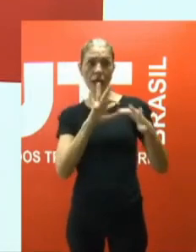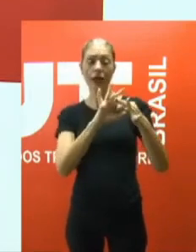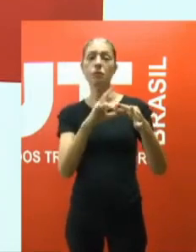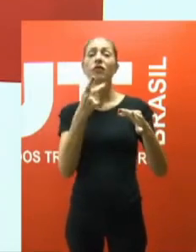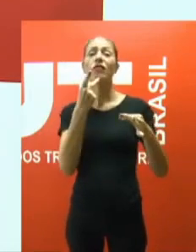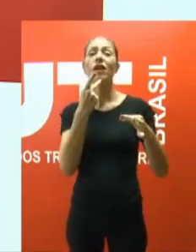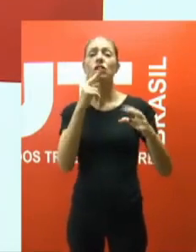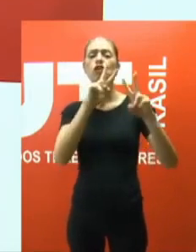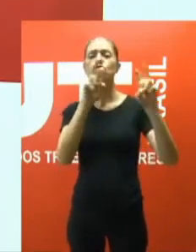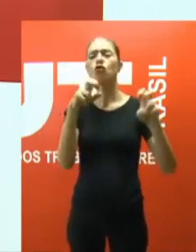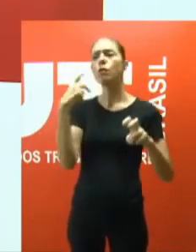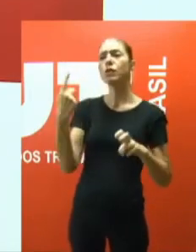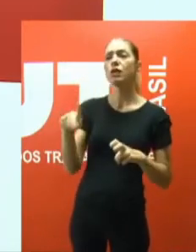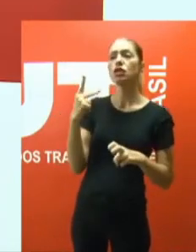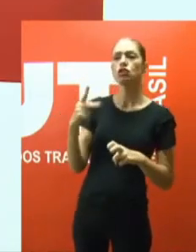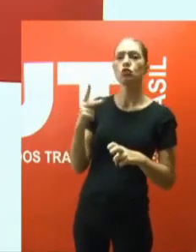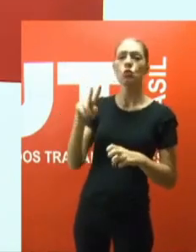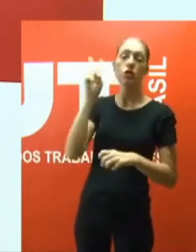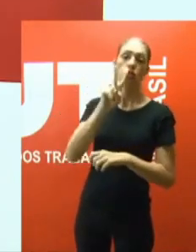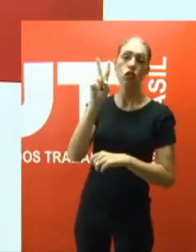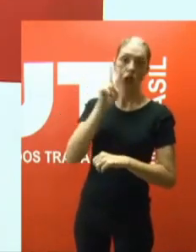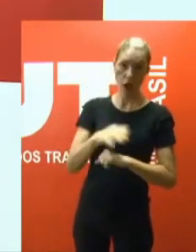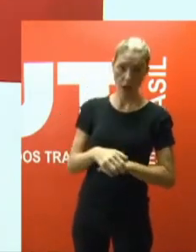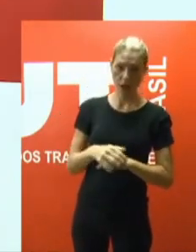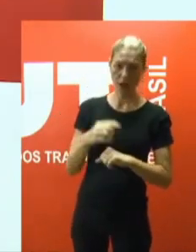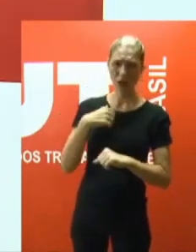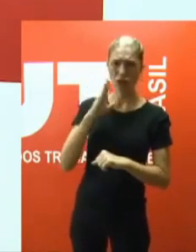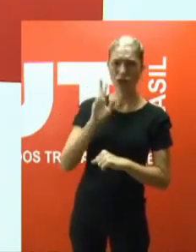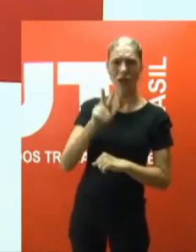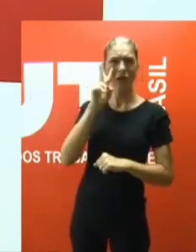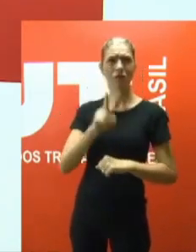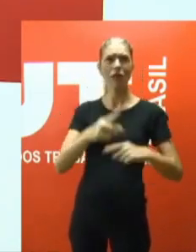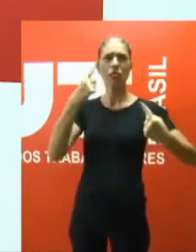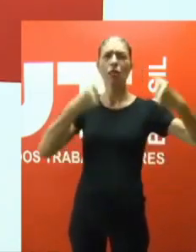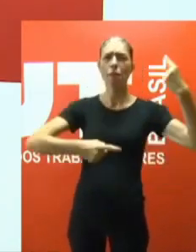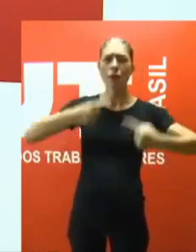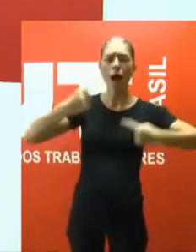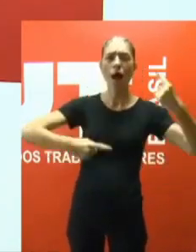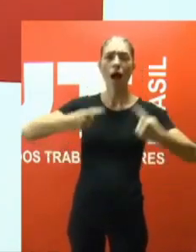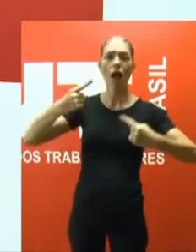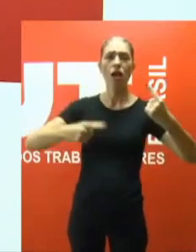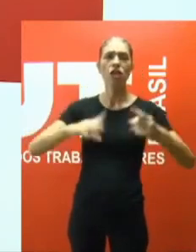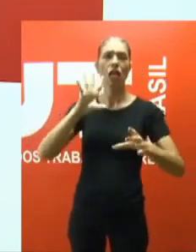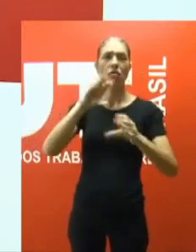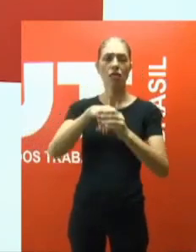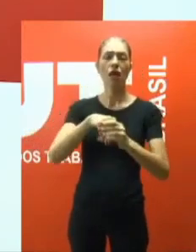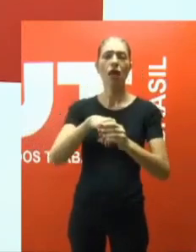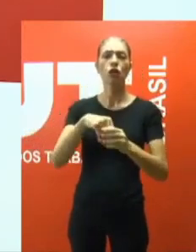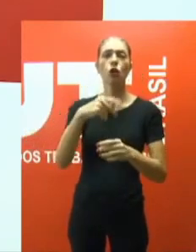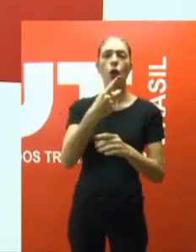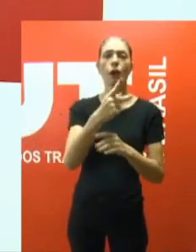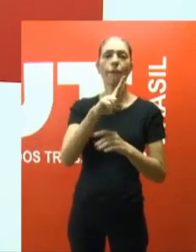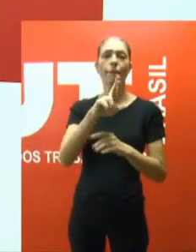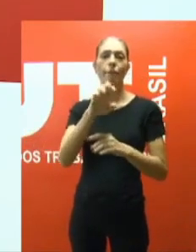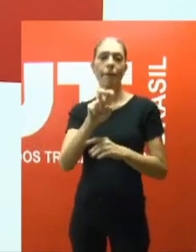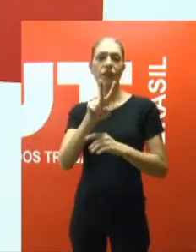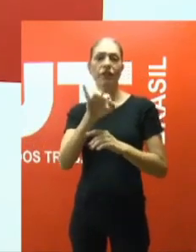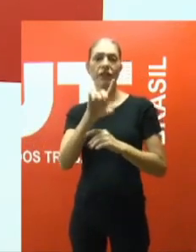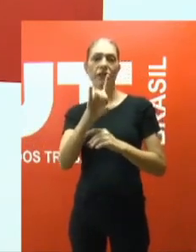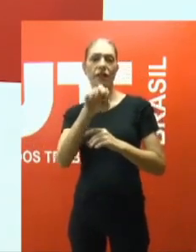versão. Eu cansei de assistir debates sobre a Previdência Social, nunca teve